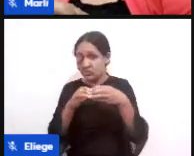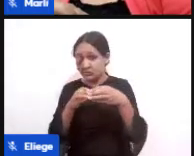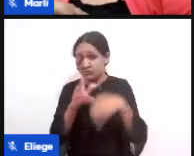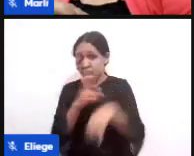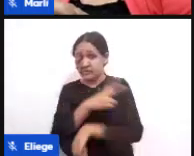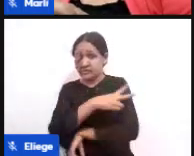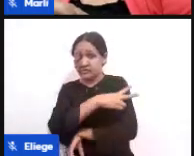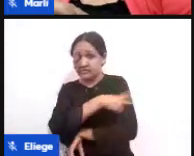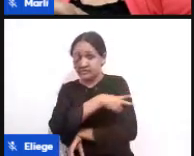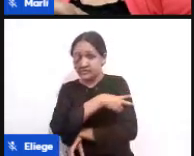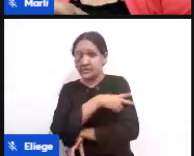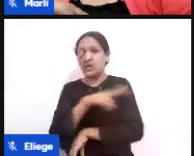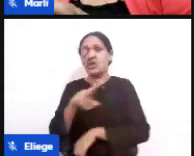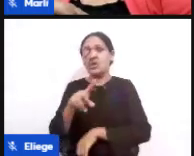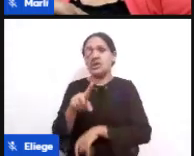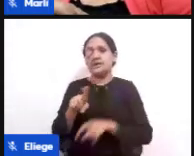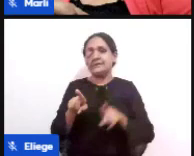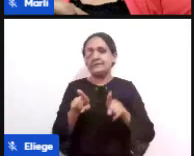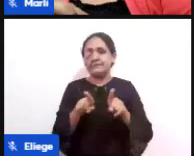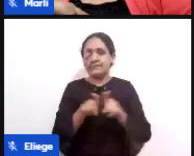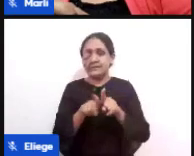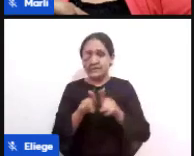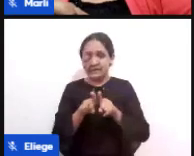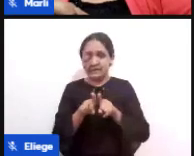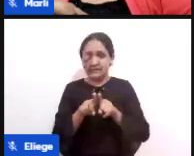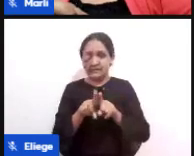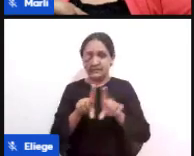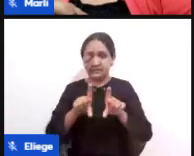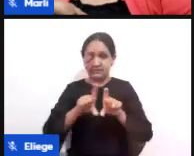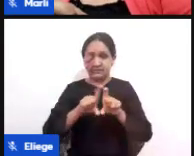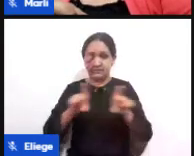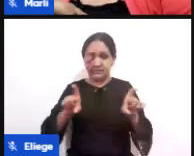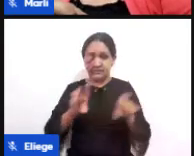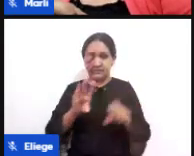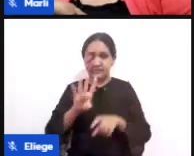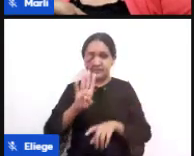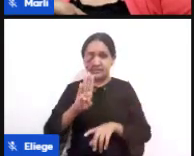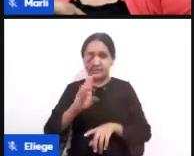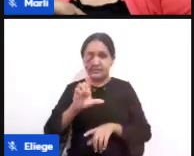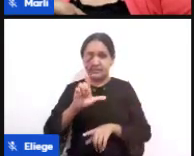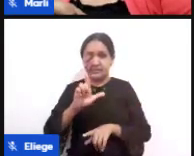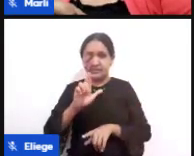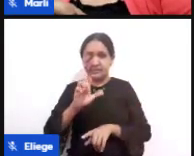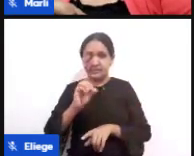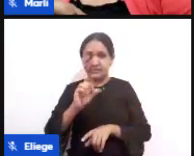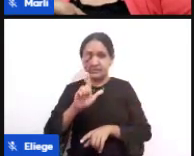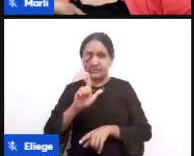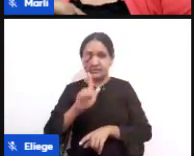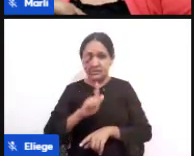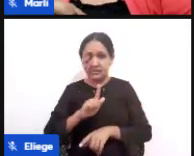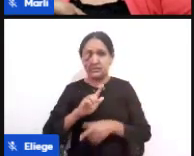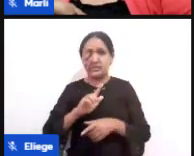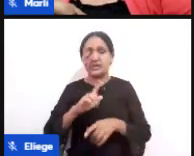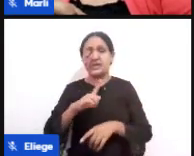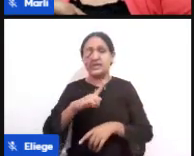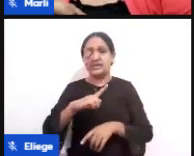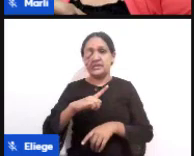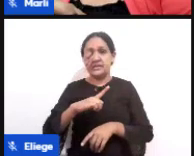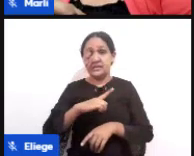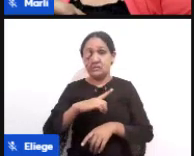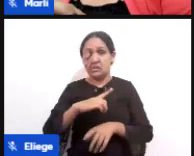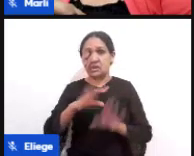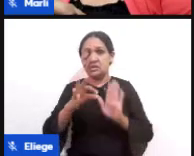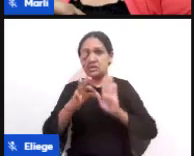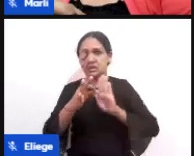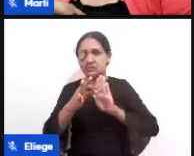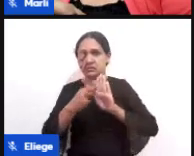O nosso blog, onde estará disponível as nossas